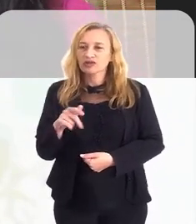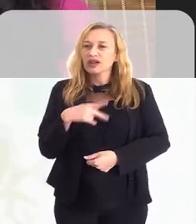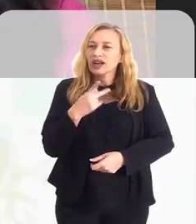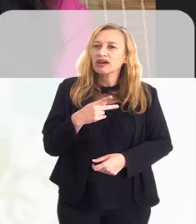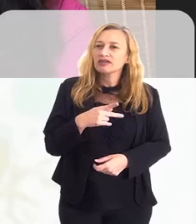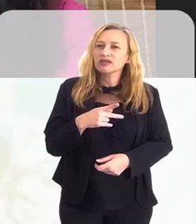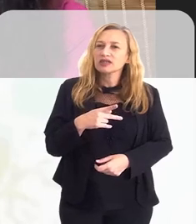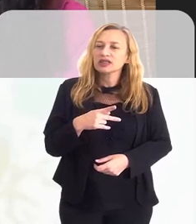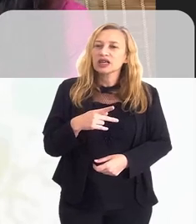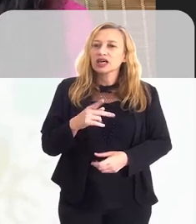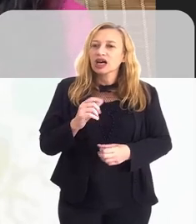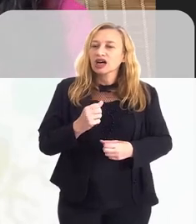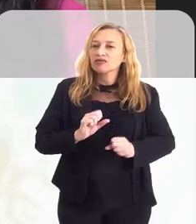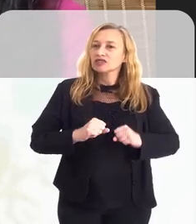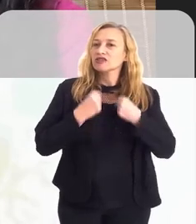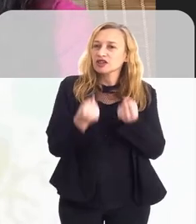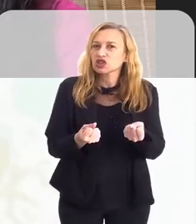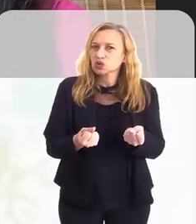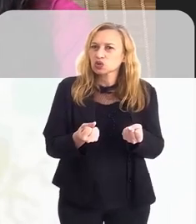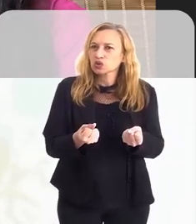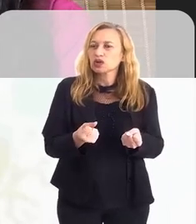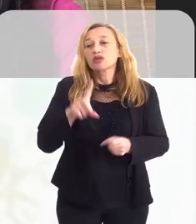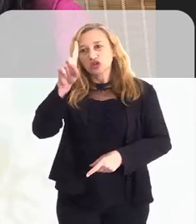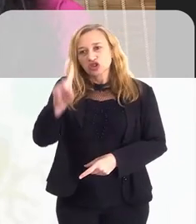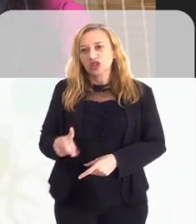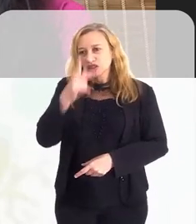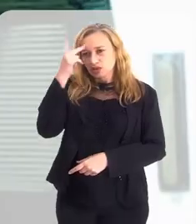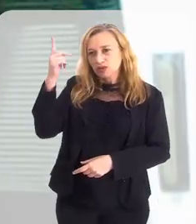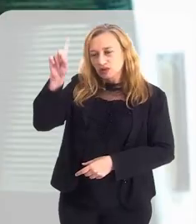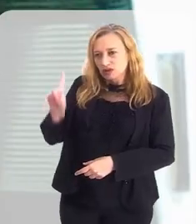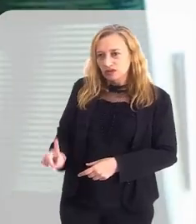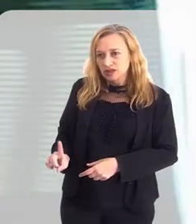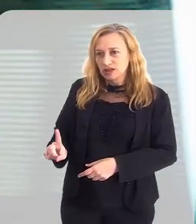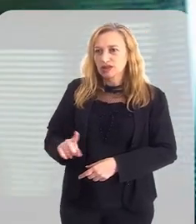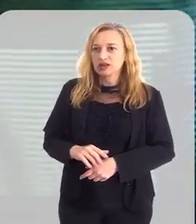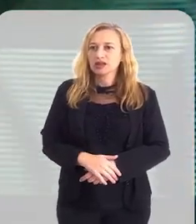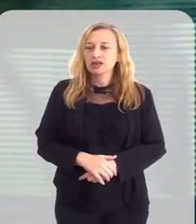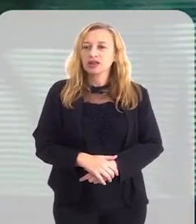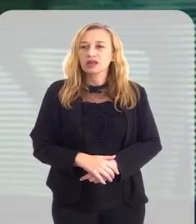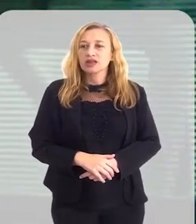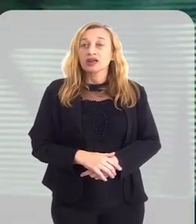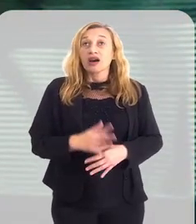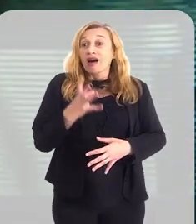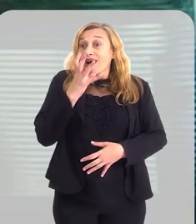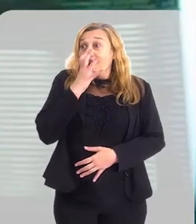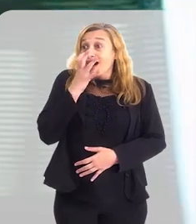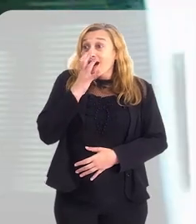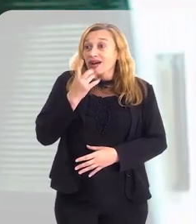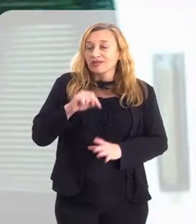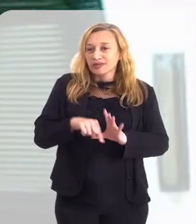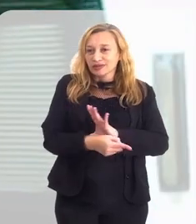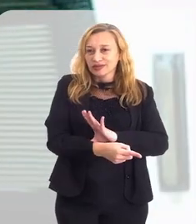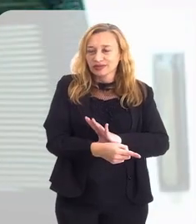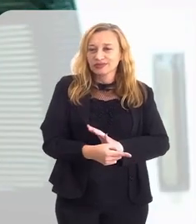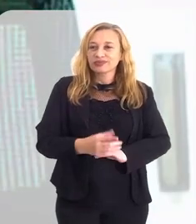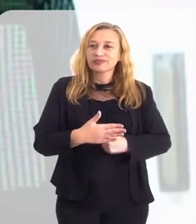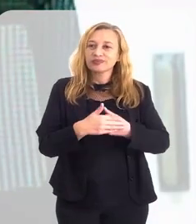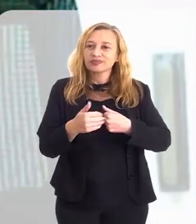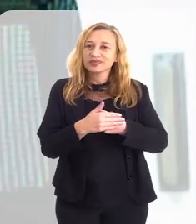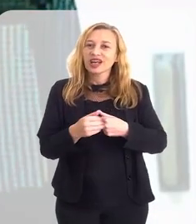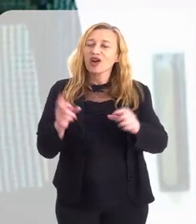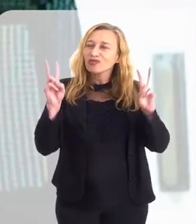jornalista brasileira, maravilhosa, maravilhosa. uma defensora incansável dos direitos das pessoas com deficiência, que eu tenho profunda admiração e